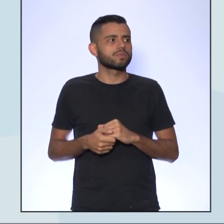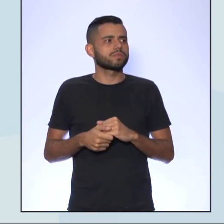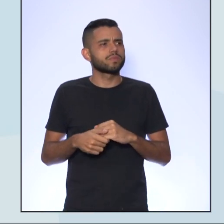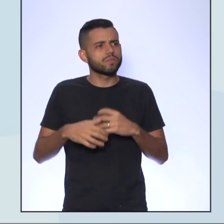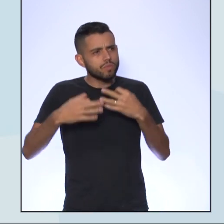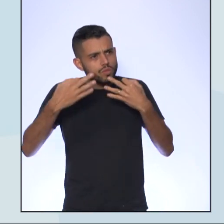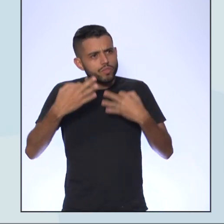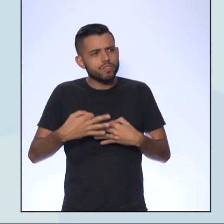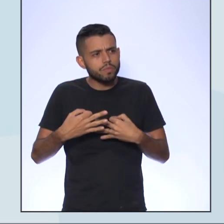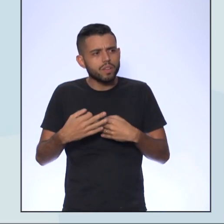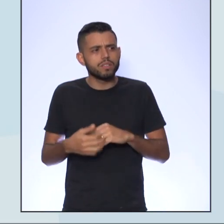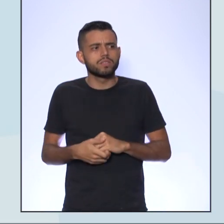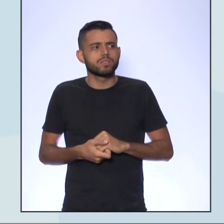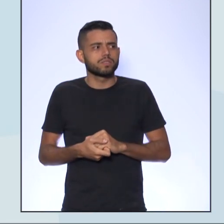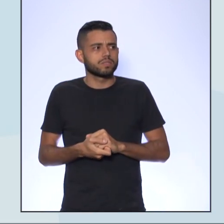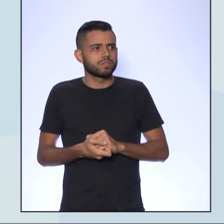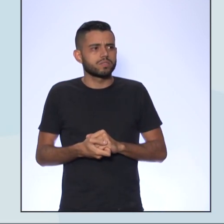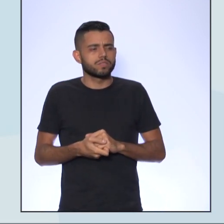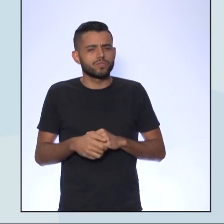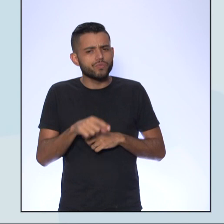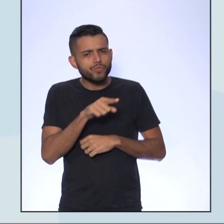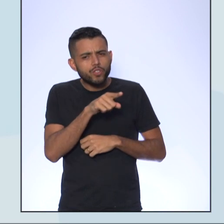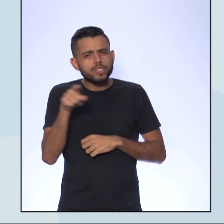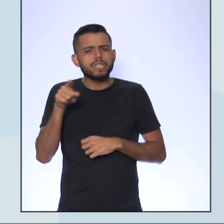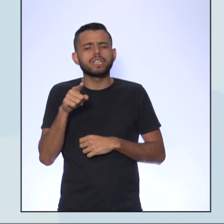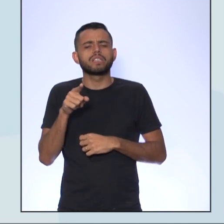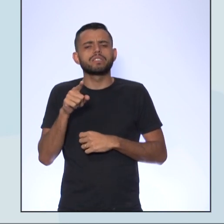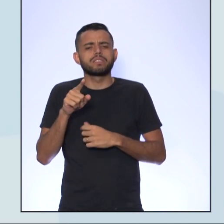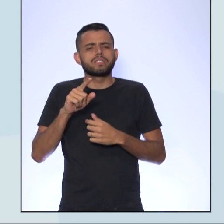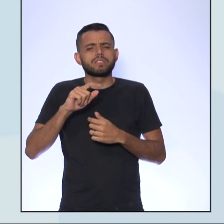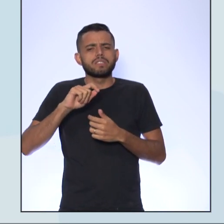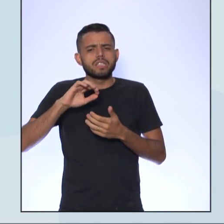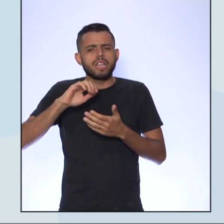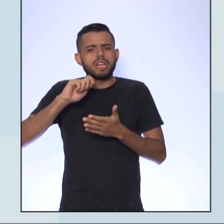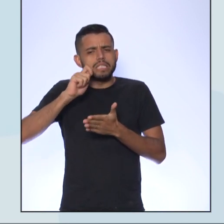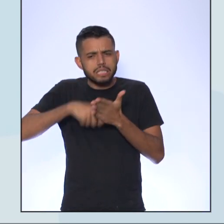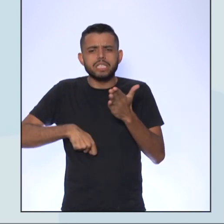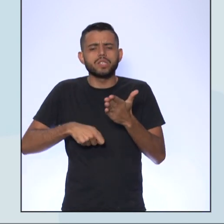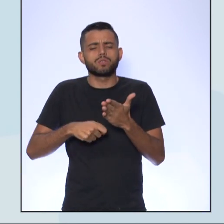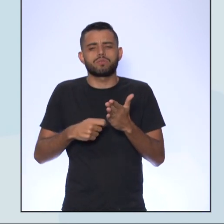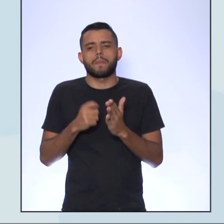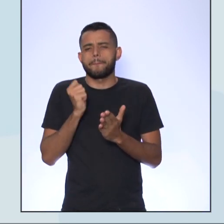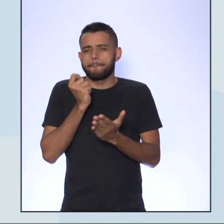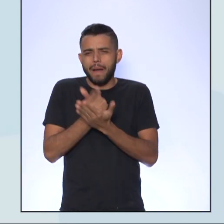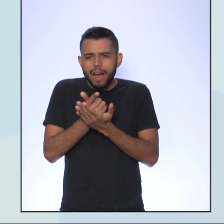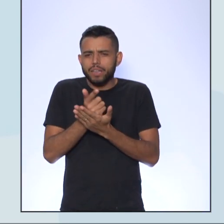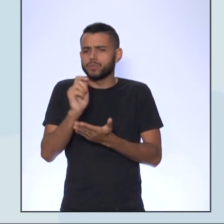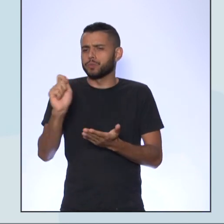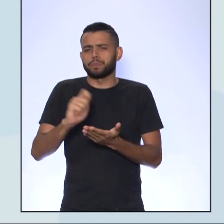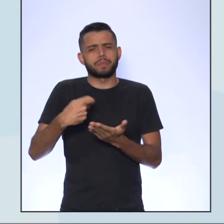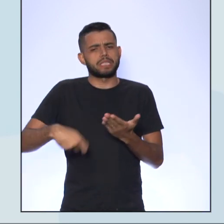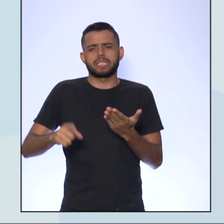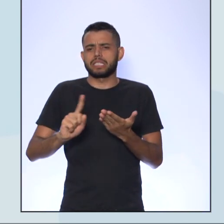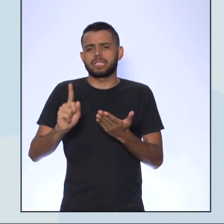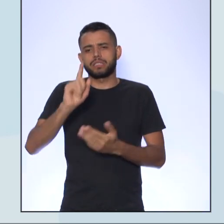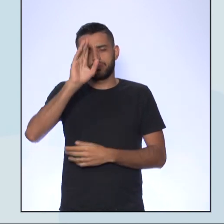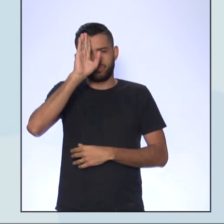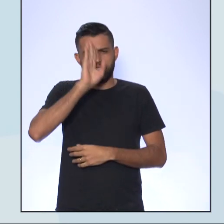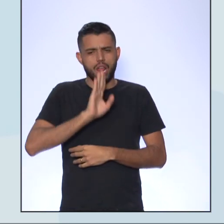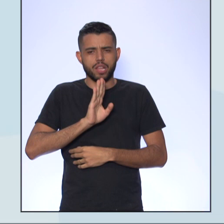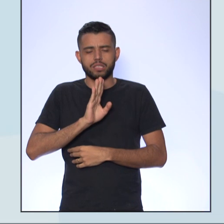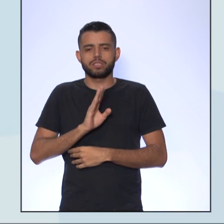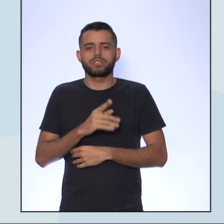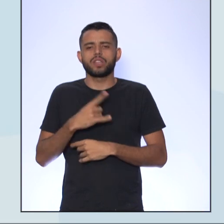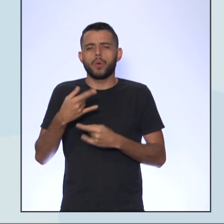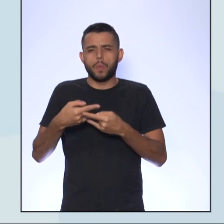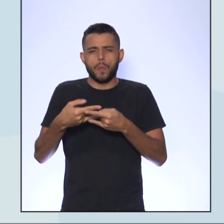confirmado que você está inscrito e isento da taxa de inscrição. Favor desconsiderar o